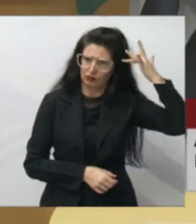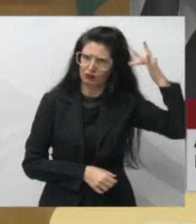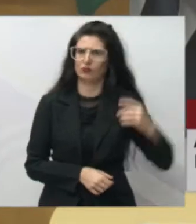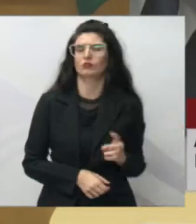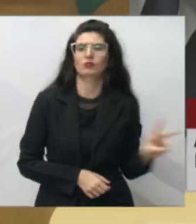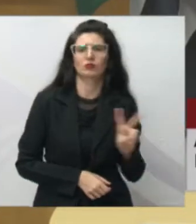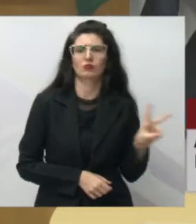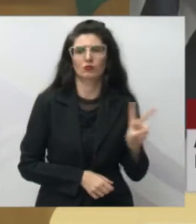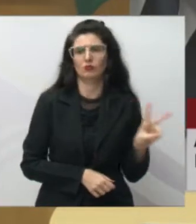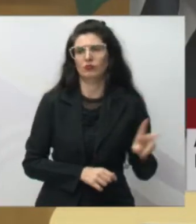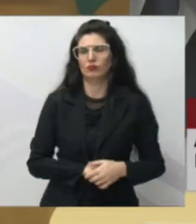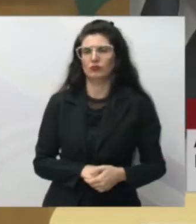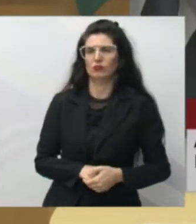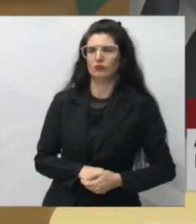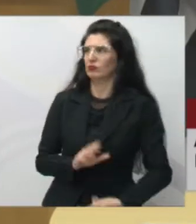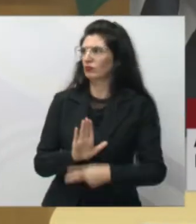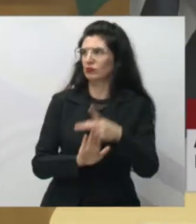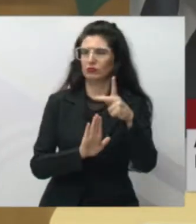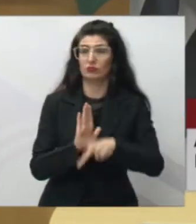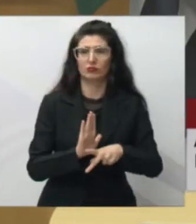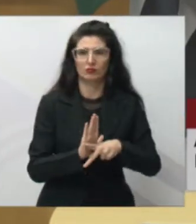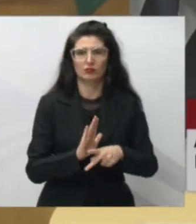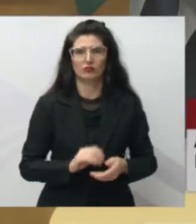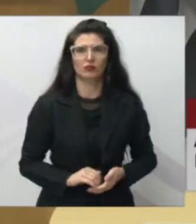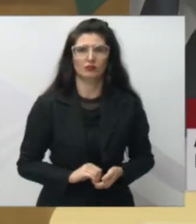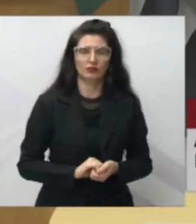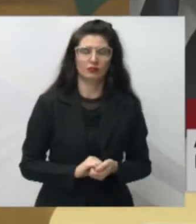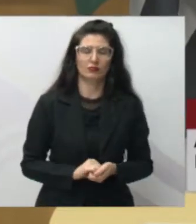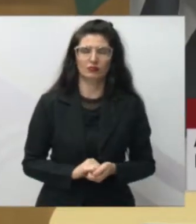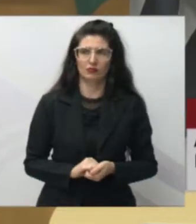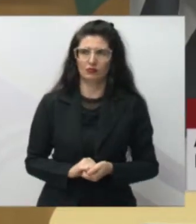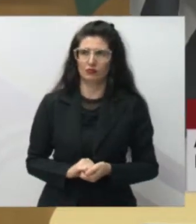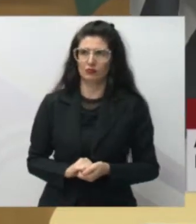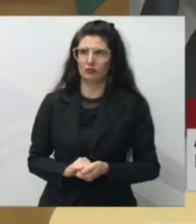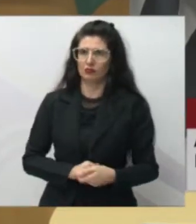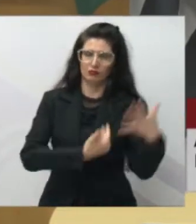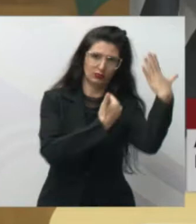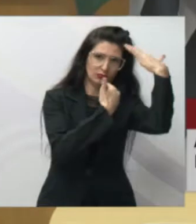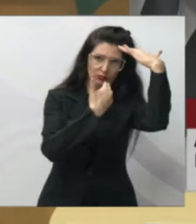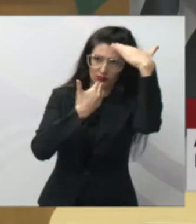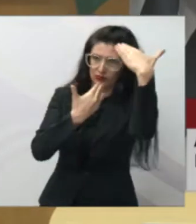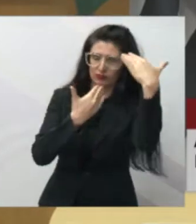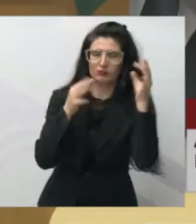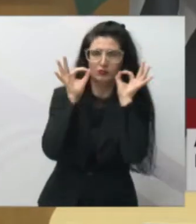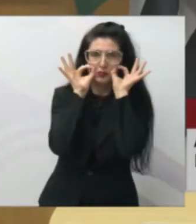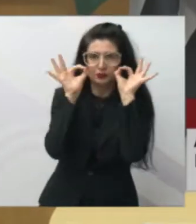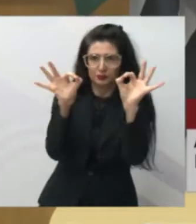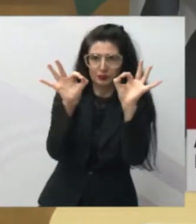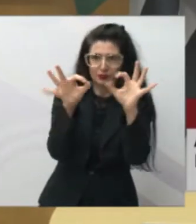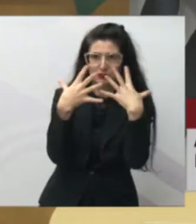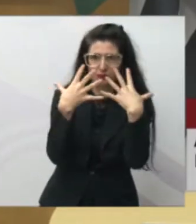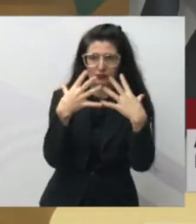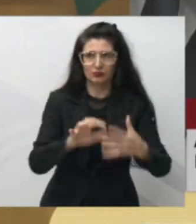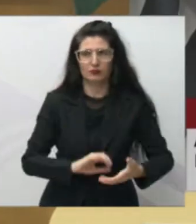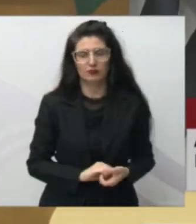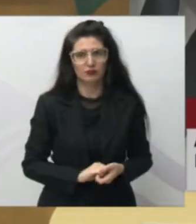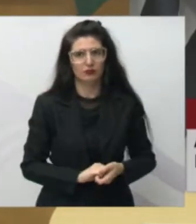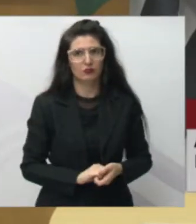Legislativa neste projeto em tela e com antecipados agradecimentos pela atenção